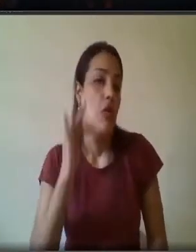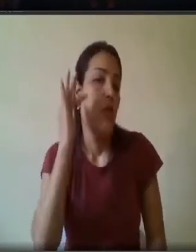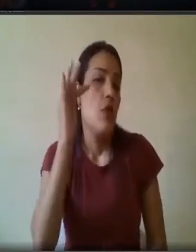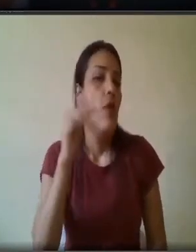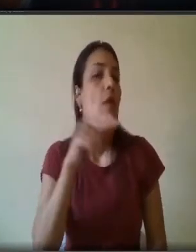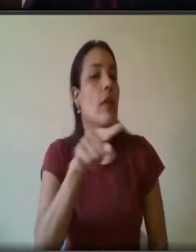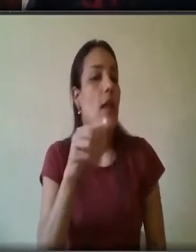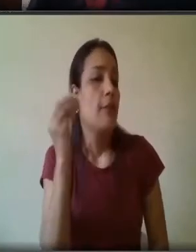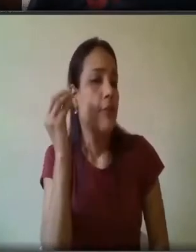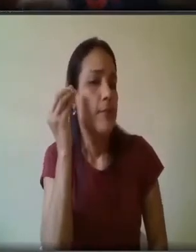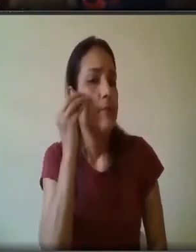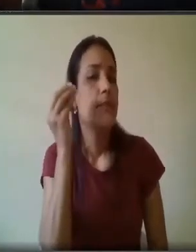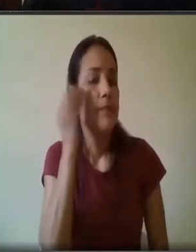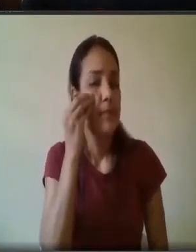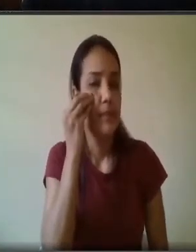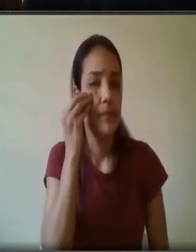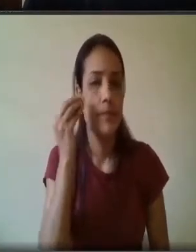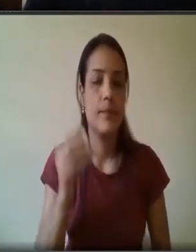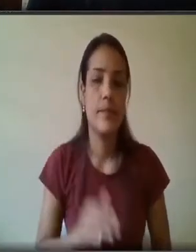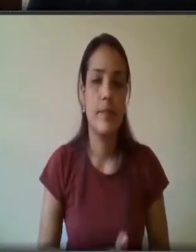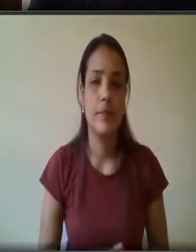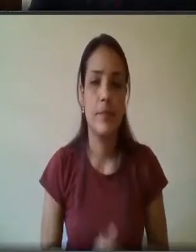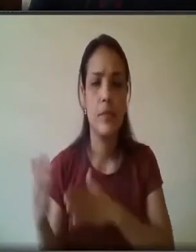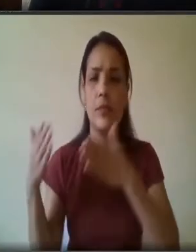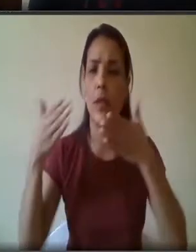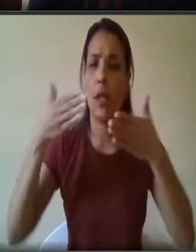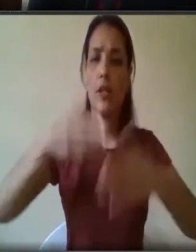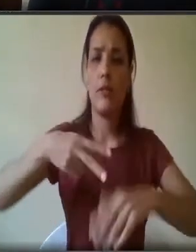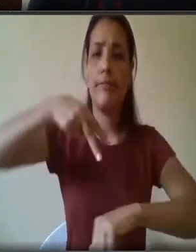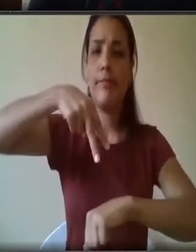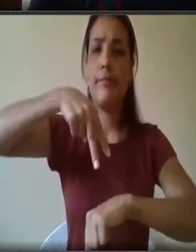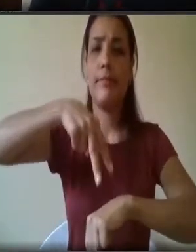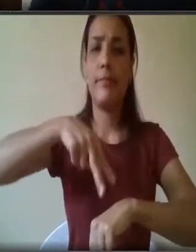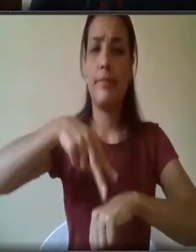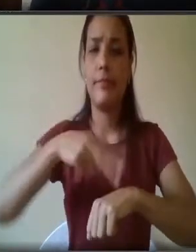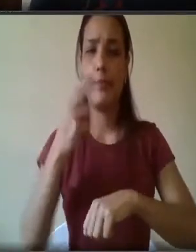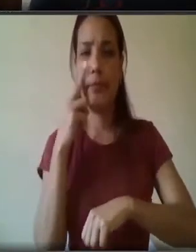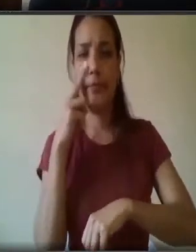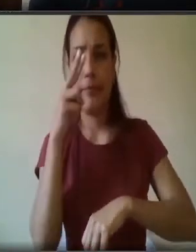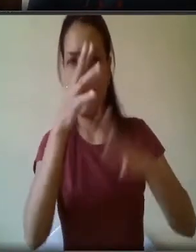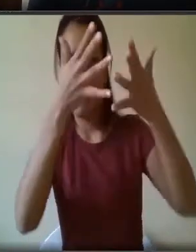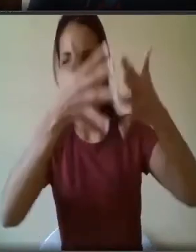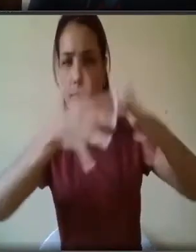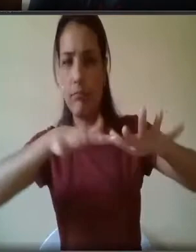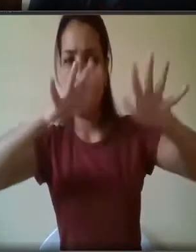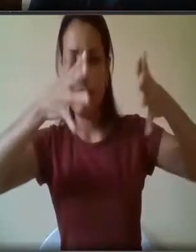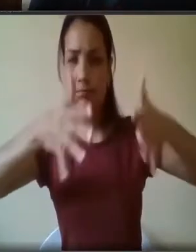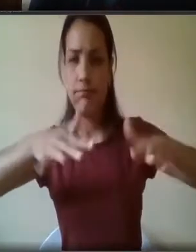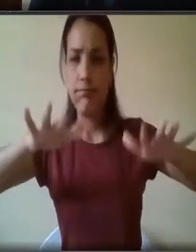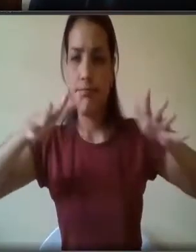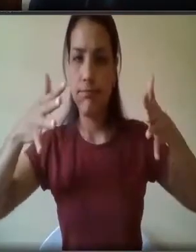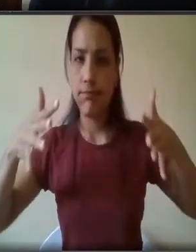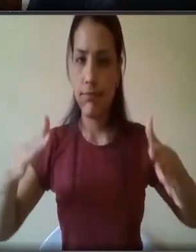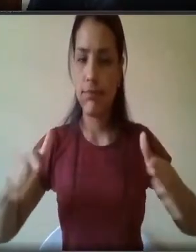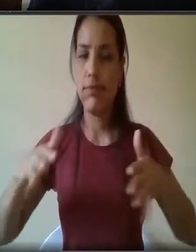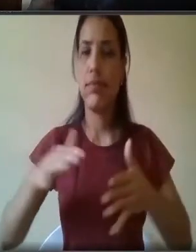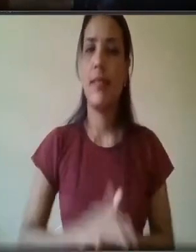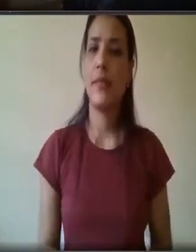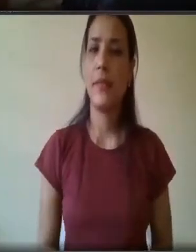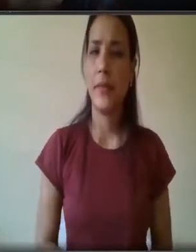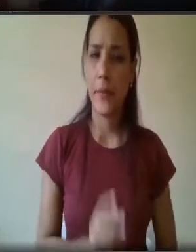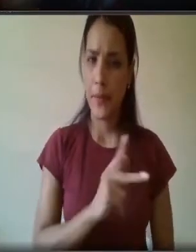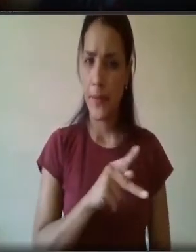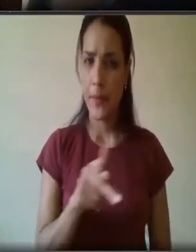na praia, faça esse exercício. Você chegou ali no mar, você olha e fala assim, mas o professor Roger disse que